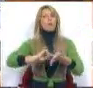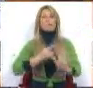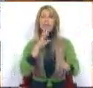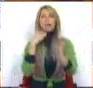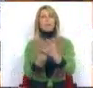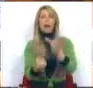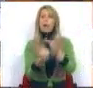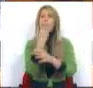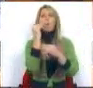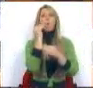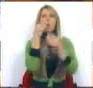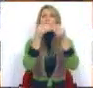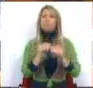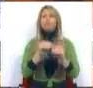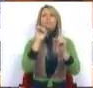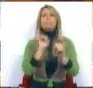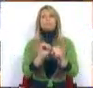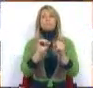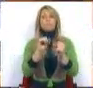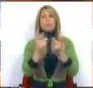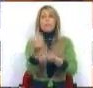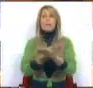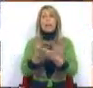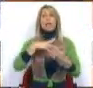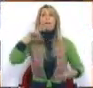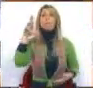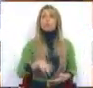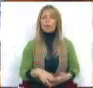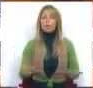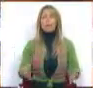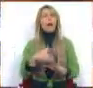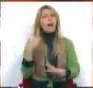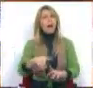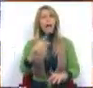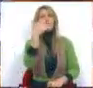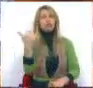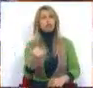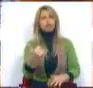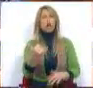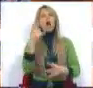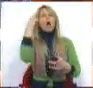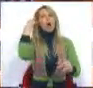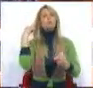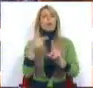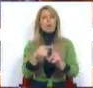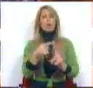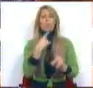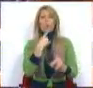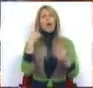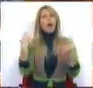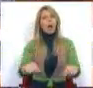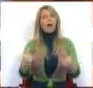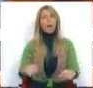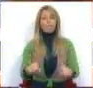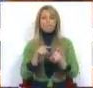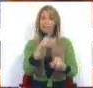formação do mercado a nível nacional. Mas temos um segundo grande objetivo. E esse segundo grande objetivo